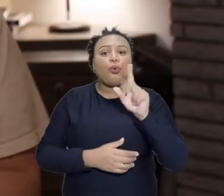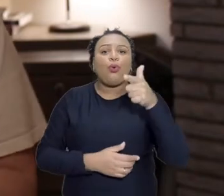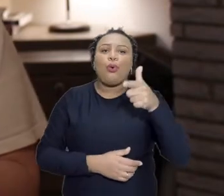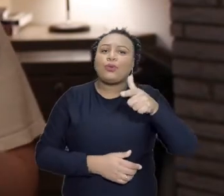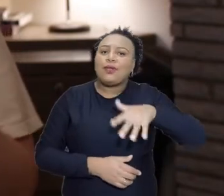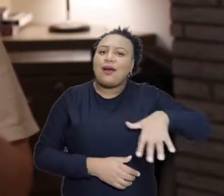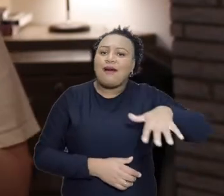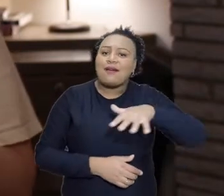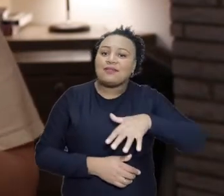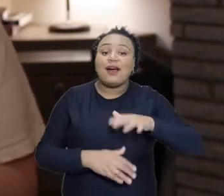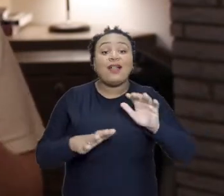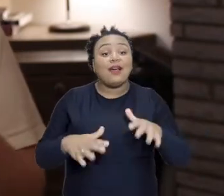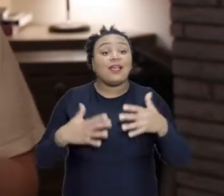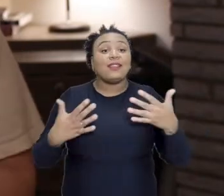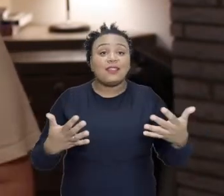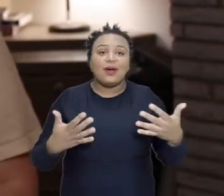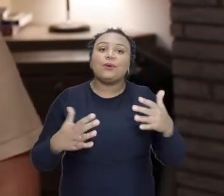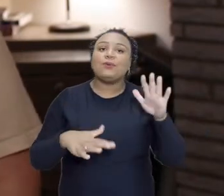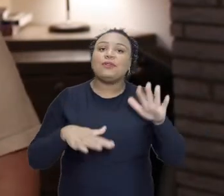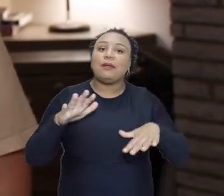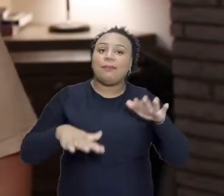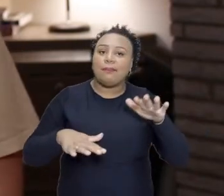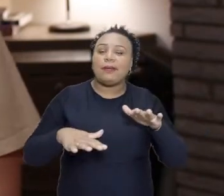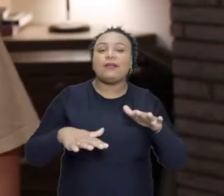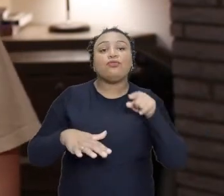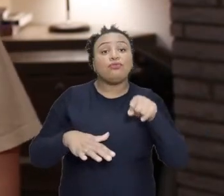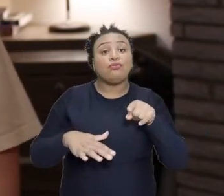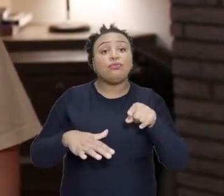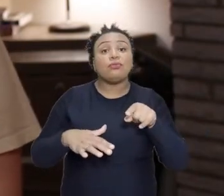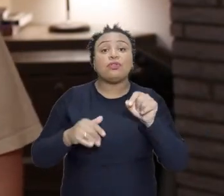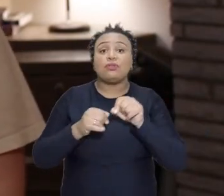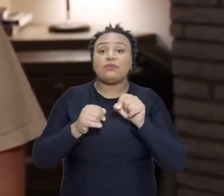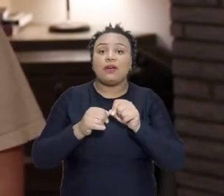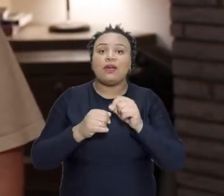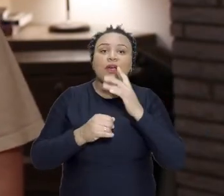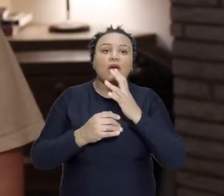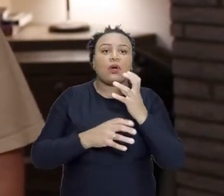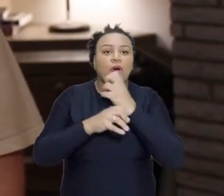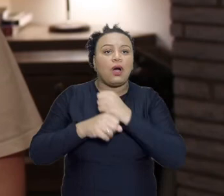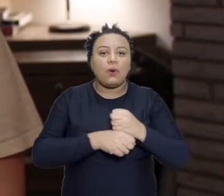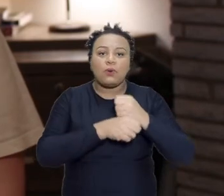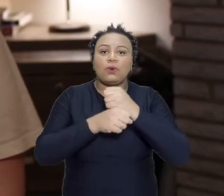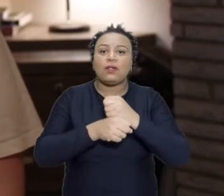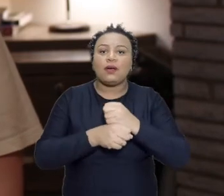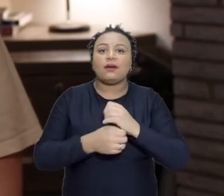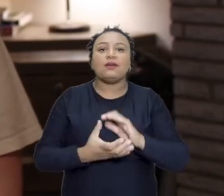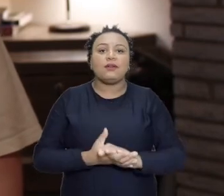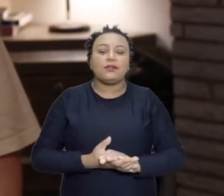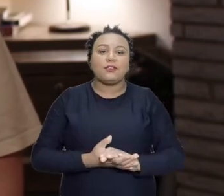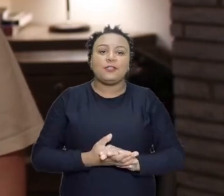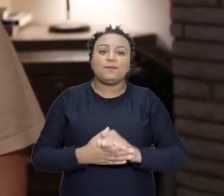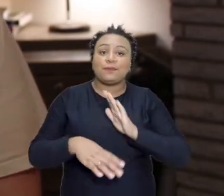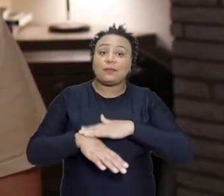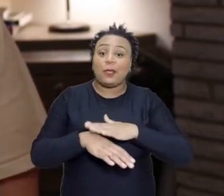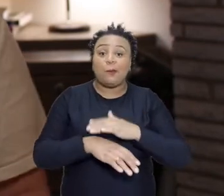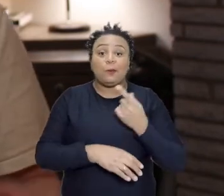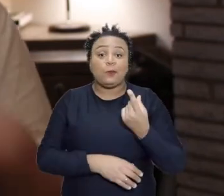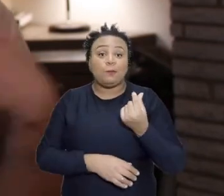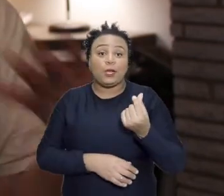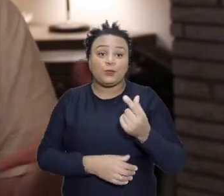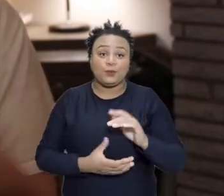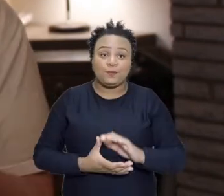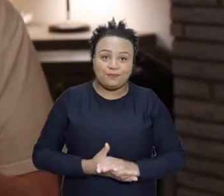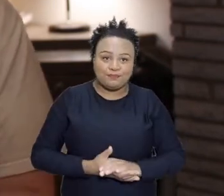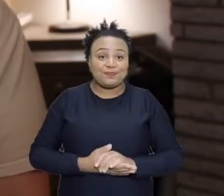Então, dependendo disso, você também pode englobar dentro do seu preço. E